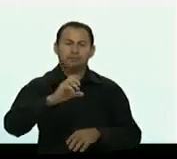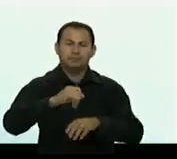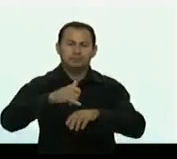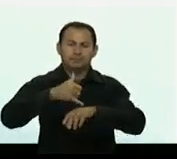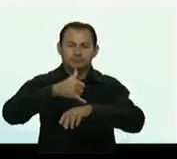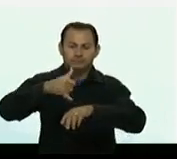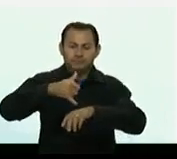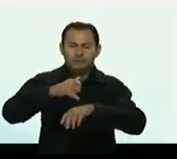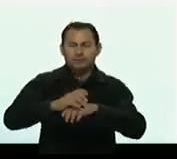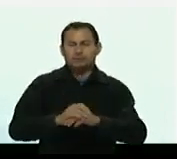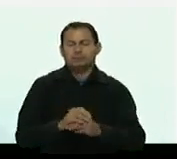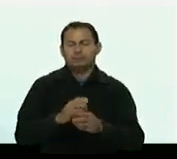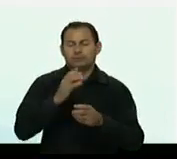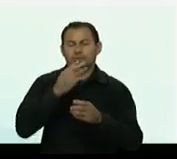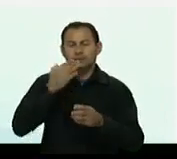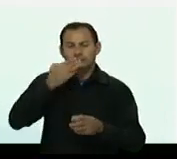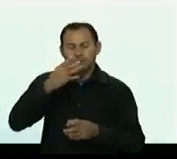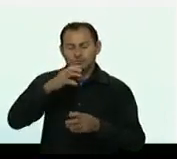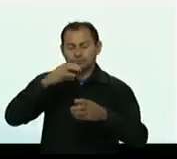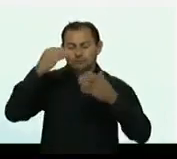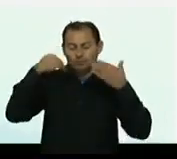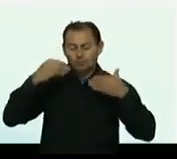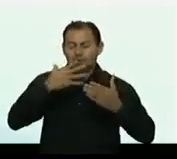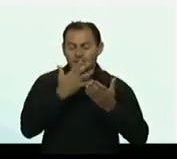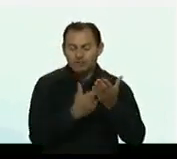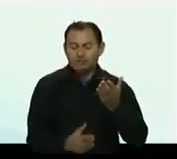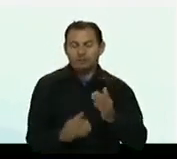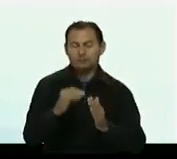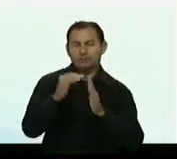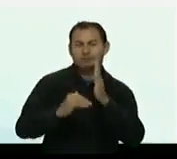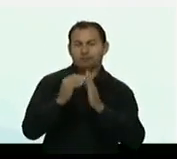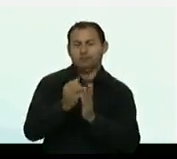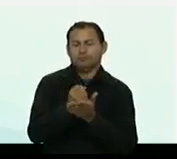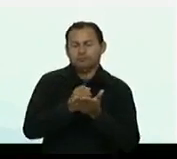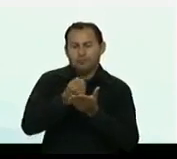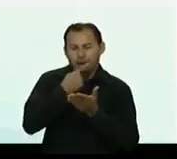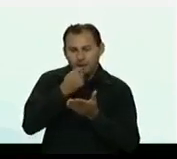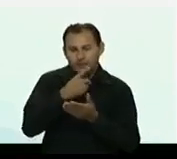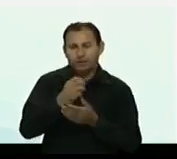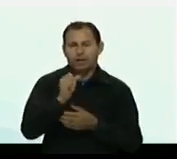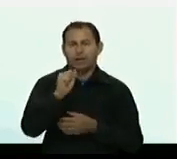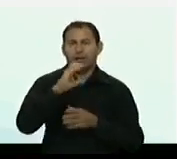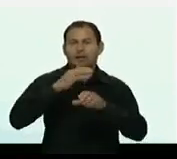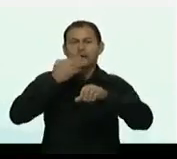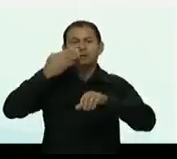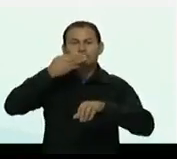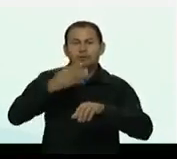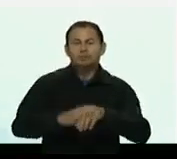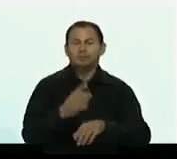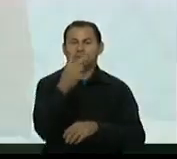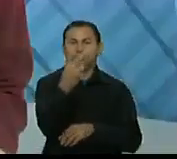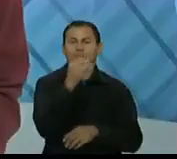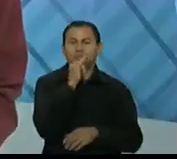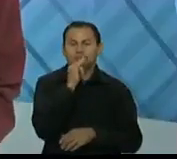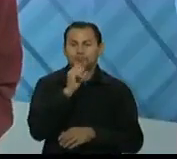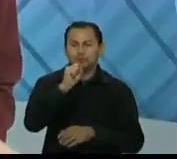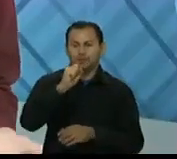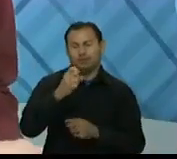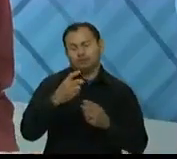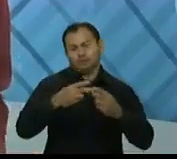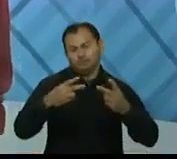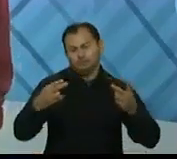em função do nível de açúcar que ela ingere. Então, veja, são dois exemplos de